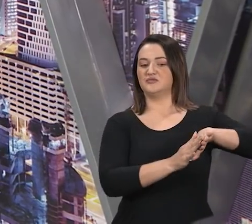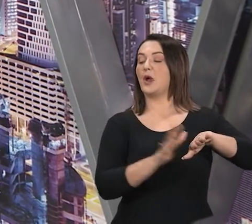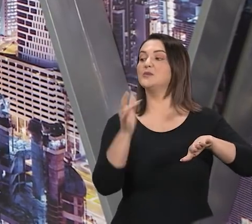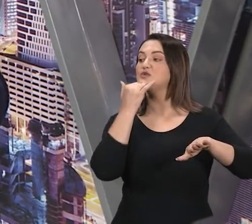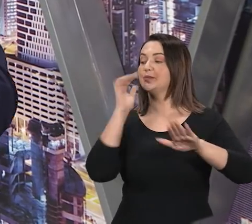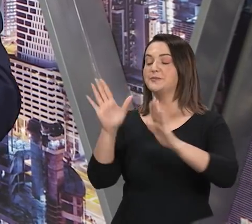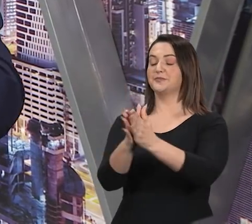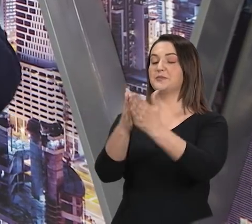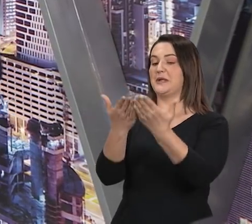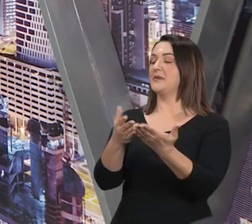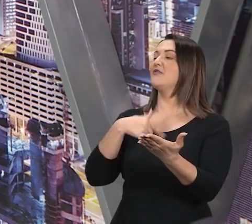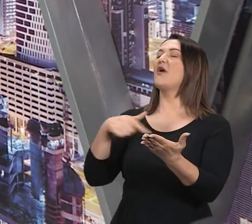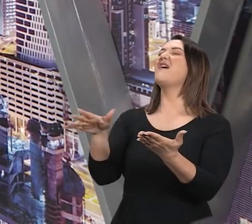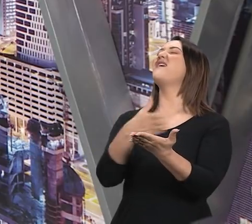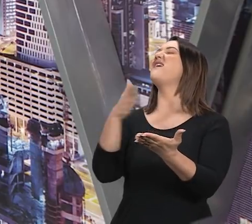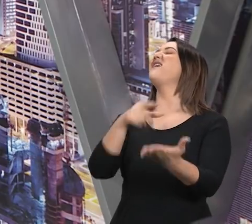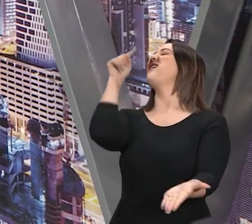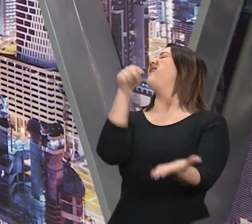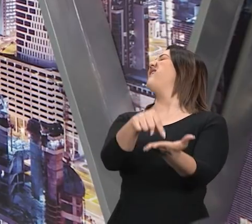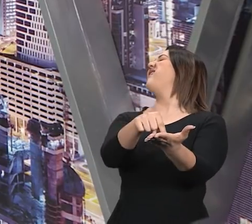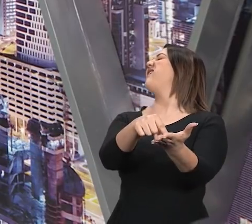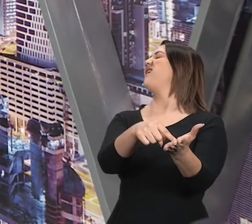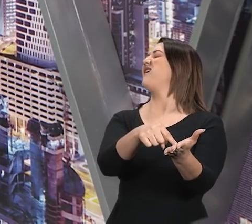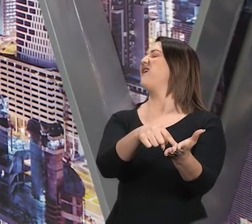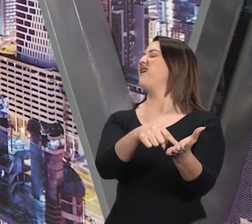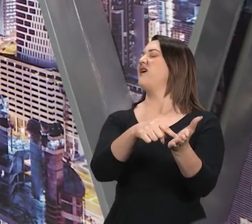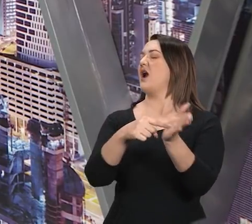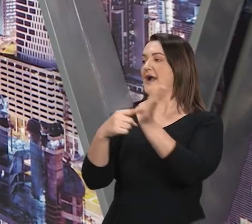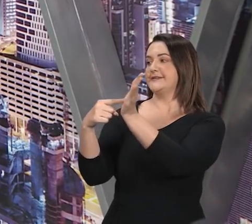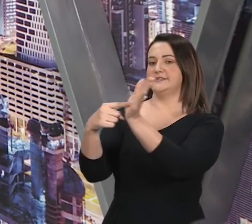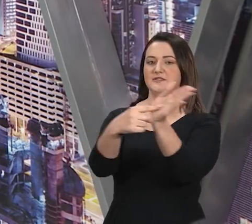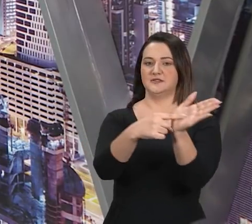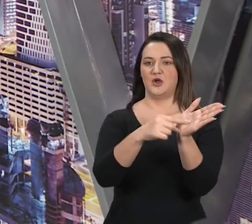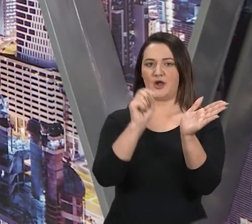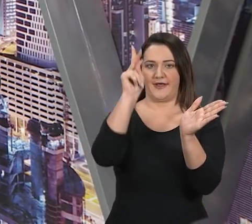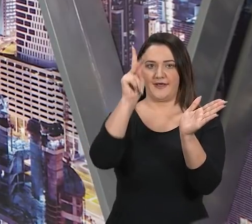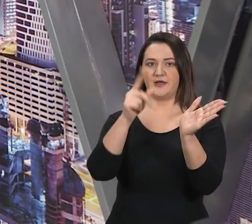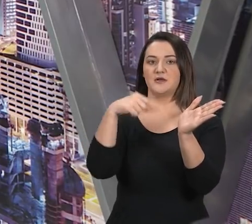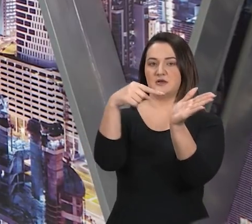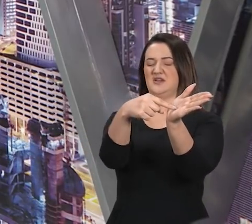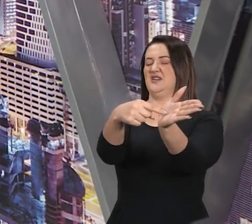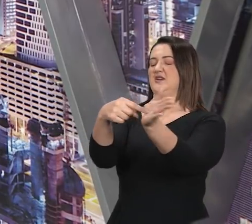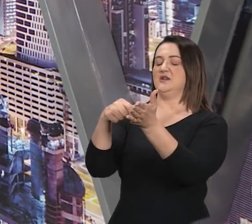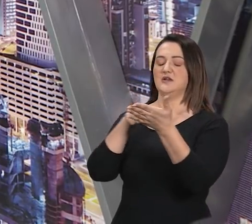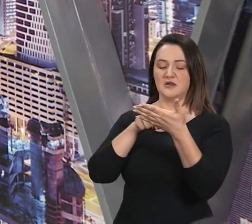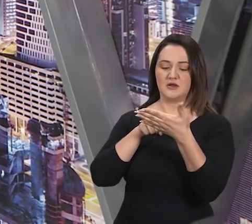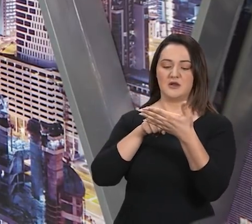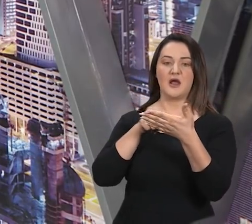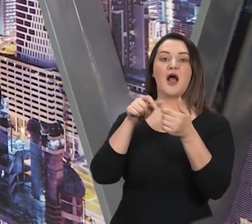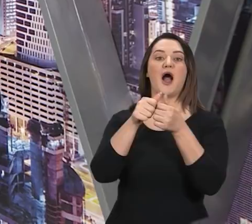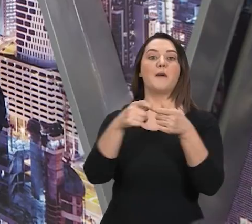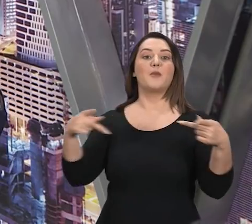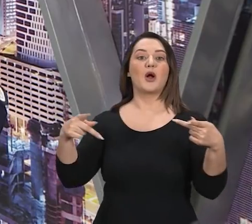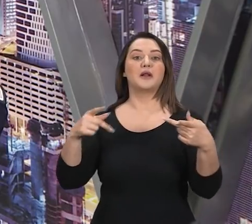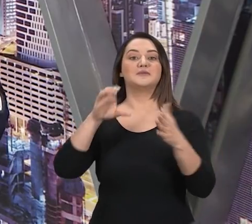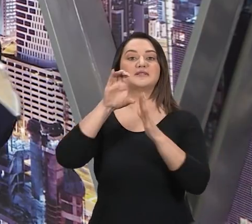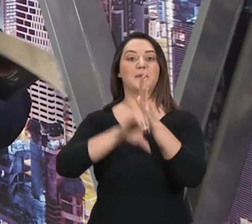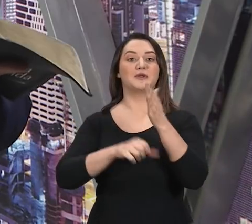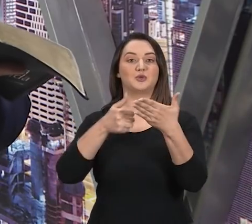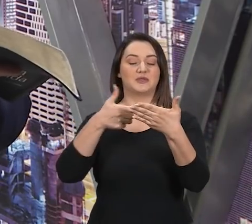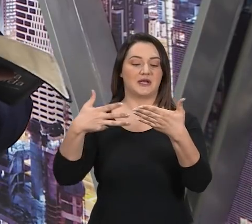tirar a palavra. Botou a Bíblia assim, vou tirar a palavra. Onde cair é a palavra de Deus. Aí ele botou a Bíblia assim, fizeram uma oração e abriram a